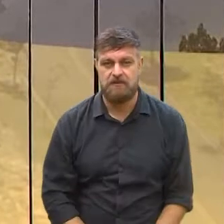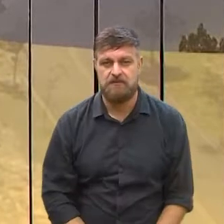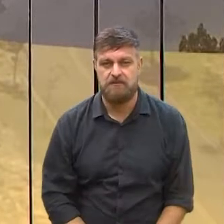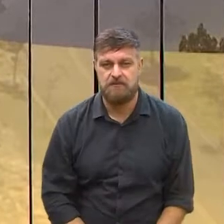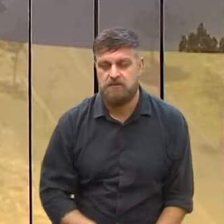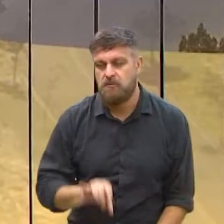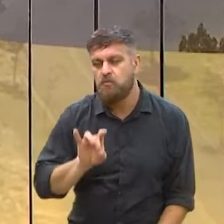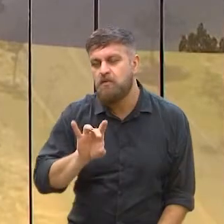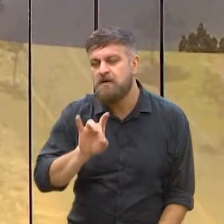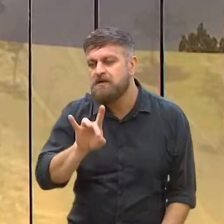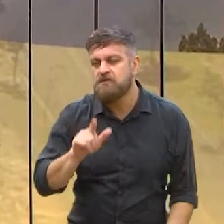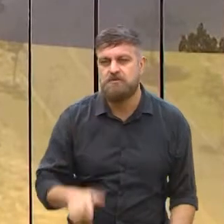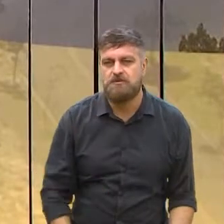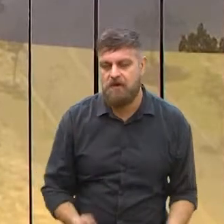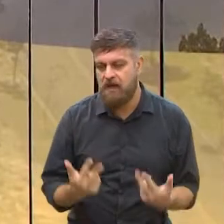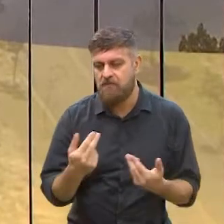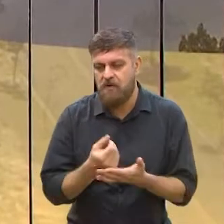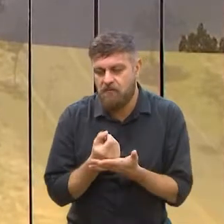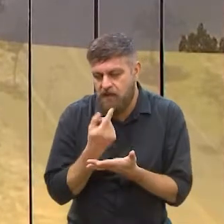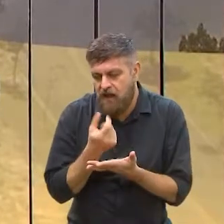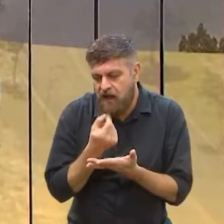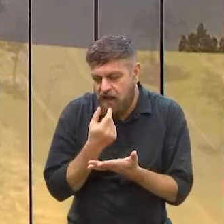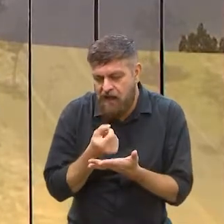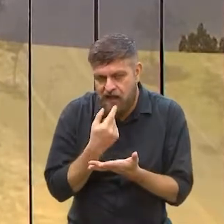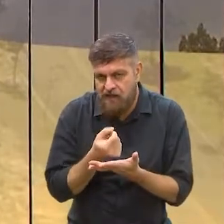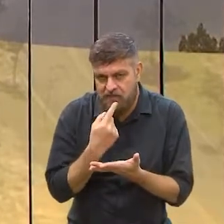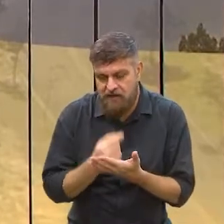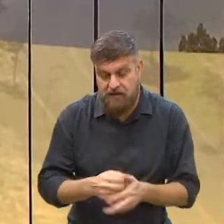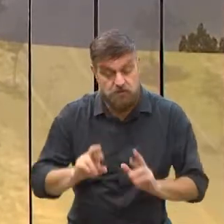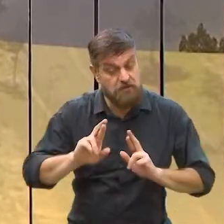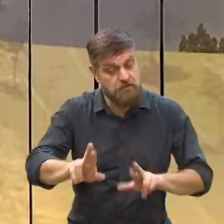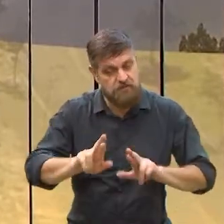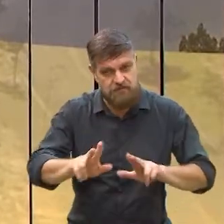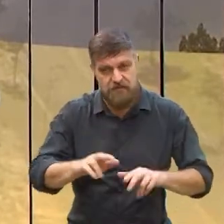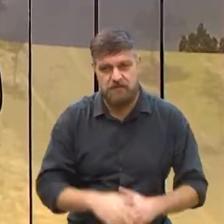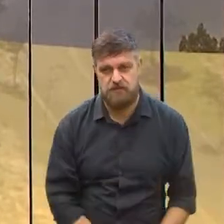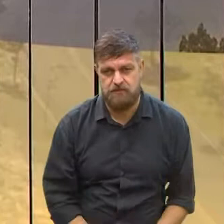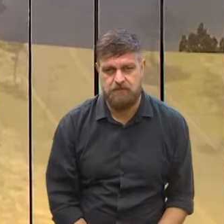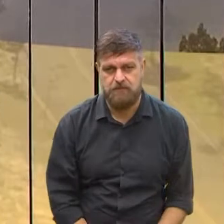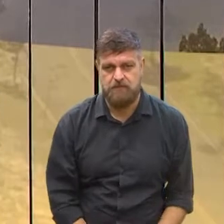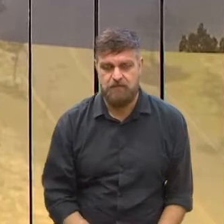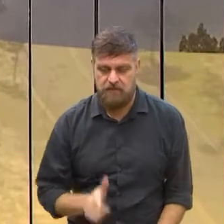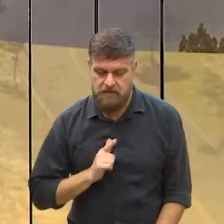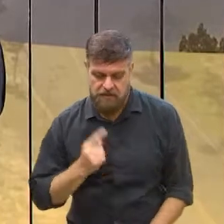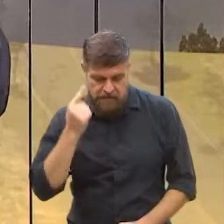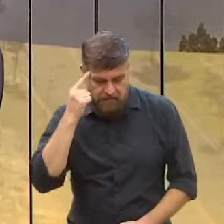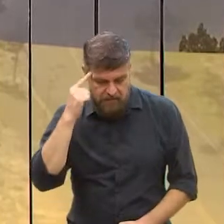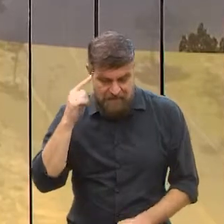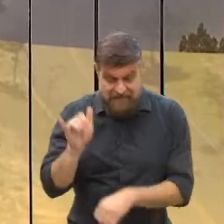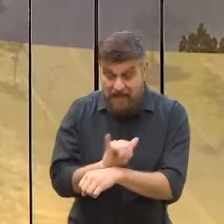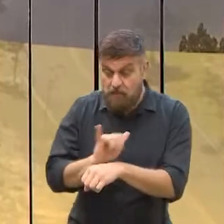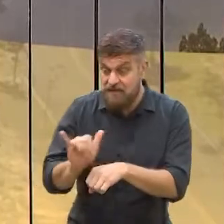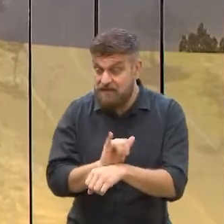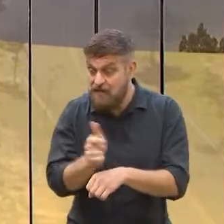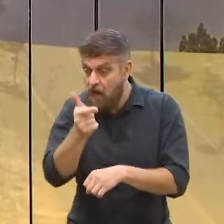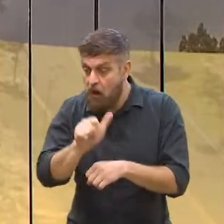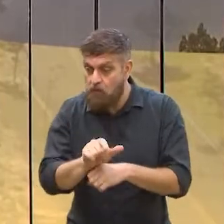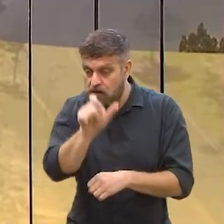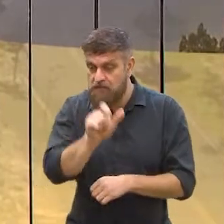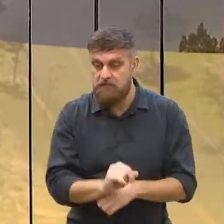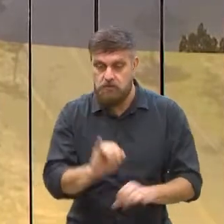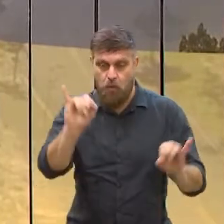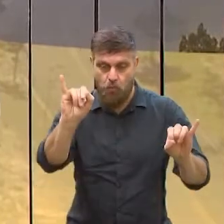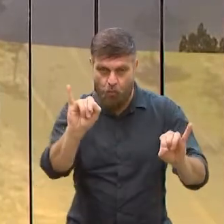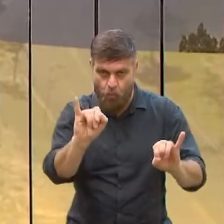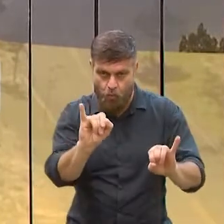de tentativas com alguns remédios, com doses maiores, doses menores, associação de remédios, de outros procedimentos, que você